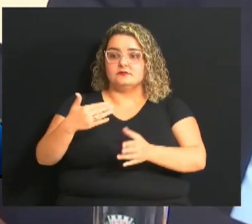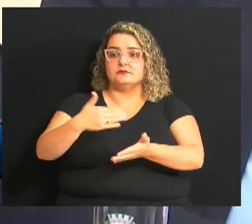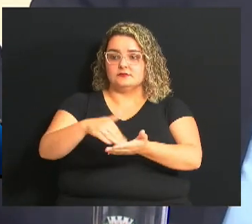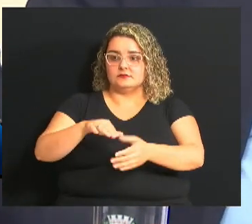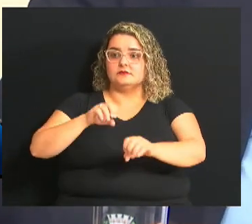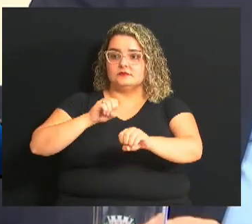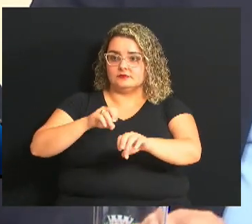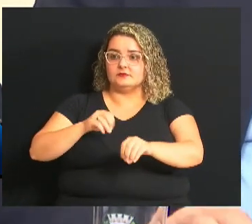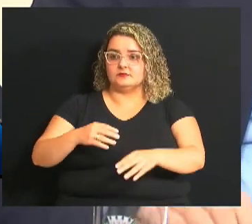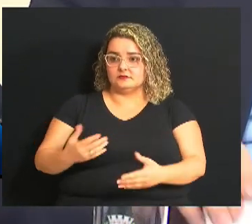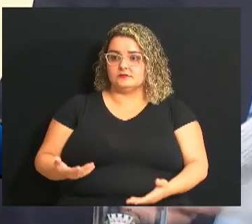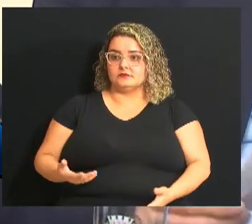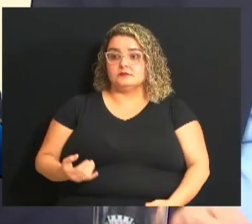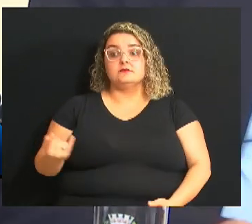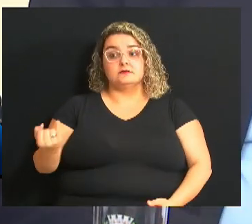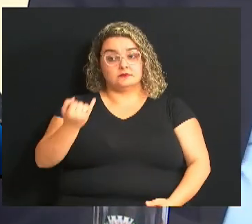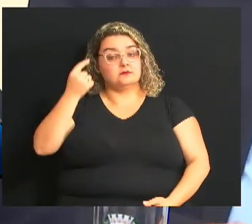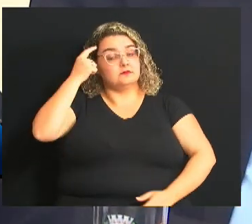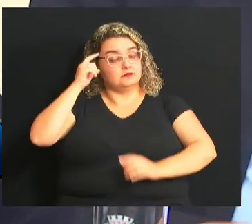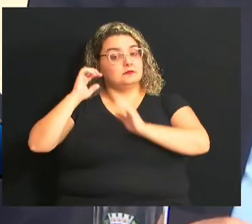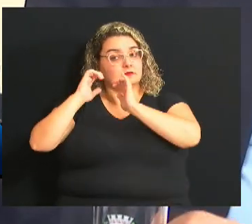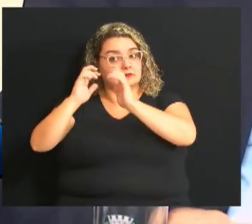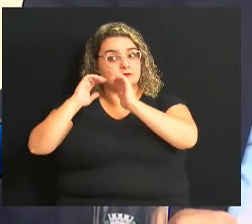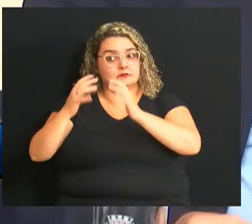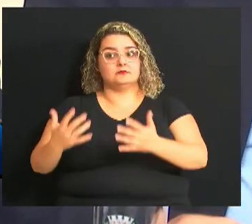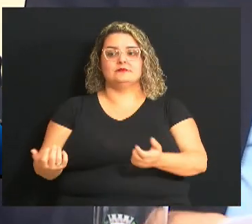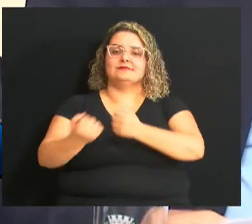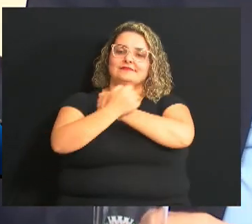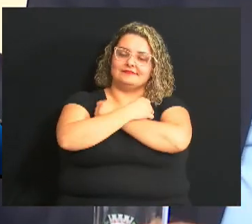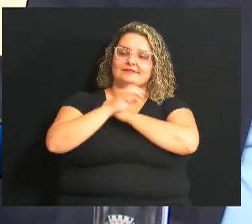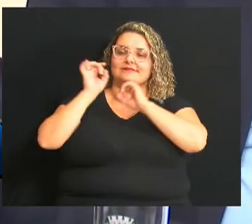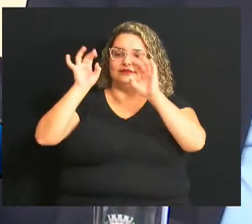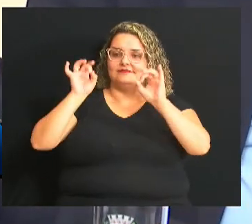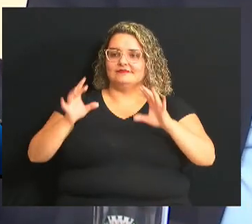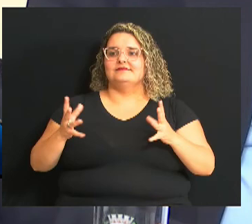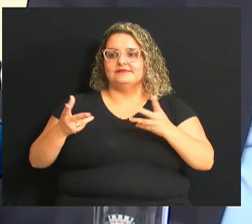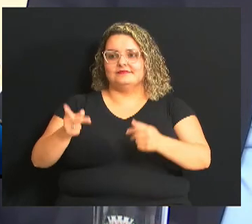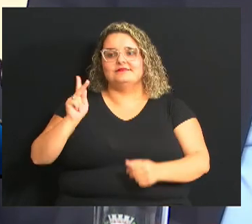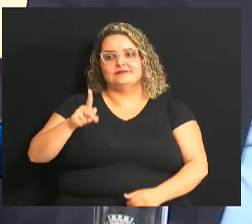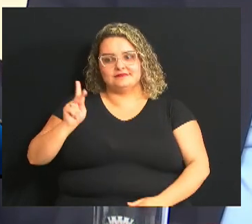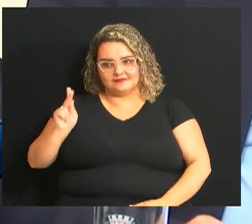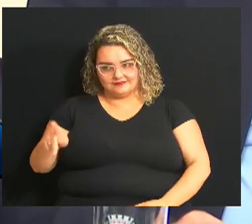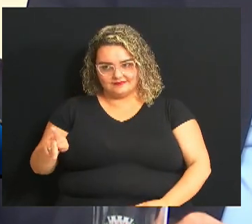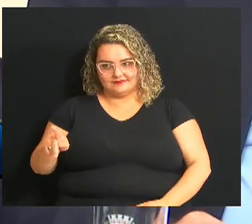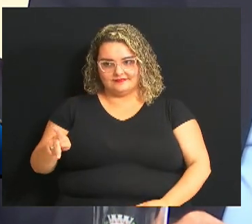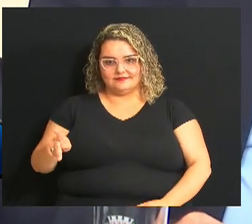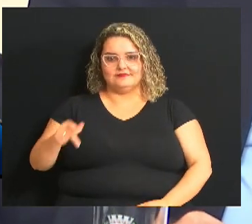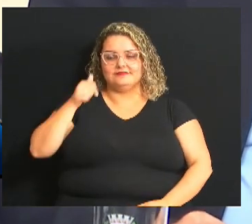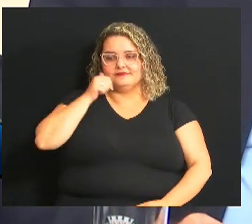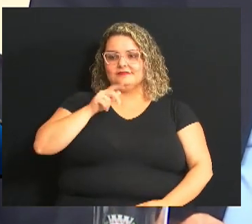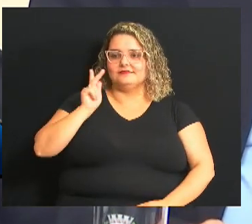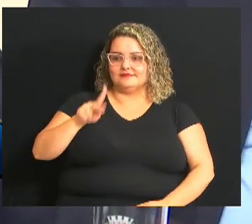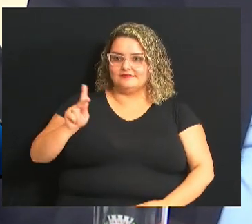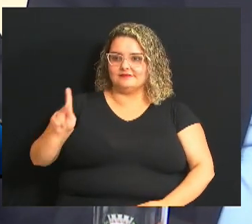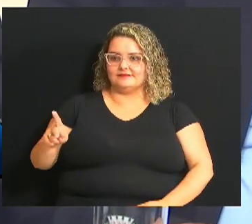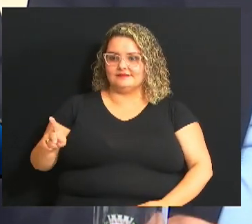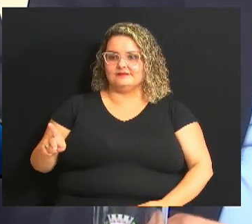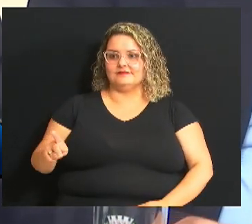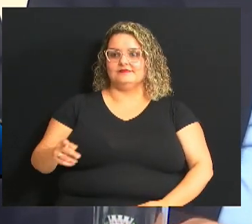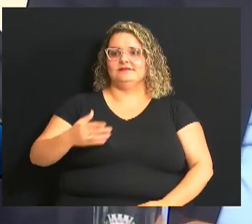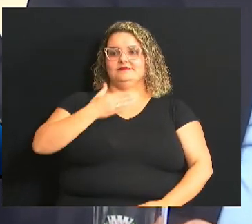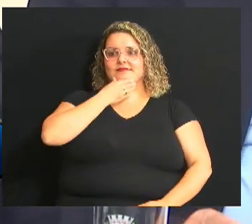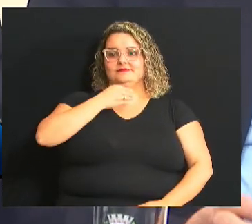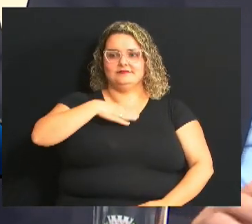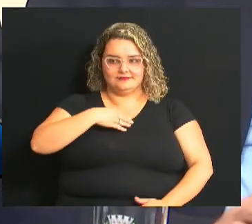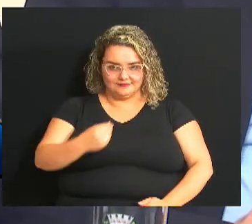Educação e trouxe também uma importante reflexão. Um abraço especial a todos os professores e professoras. Sou filho de 2